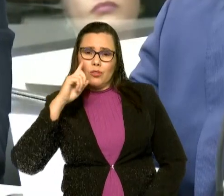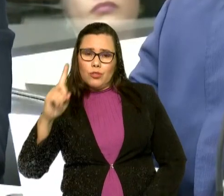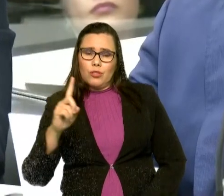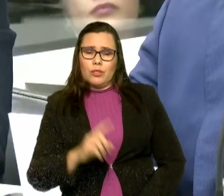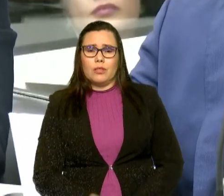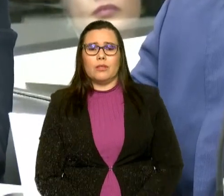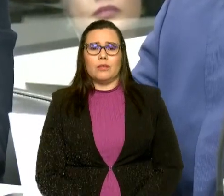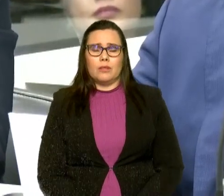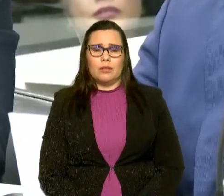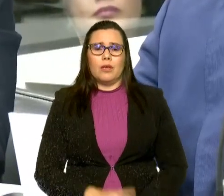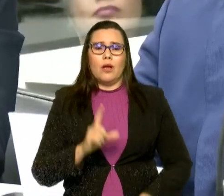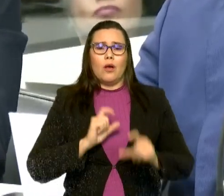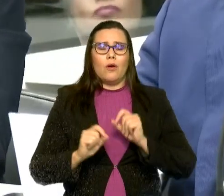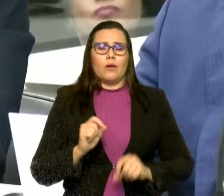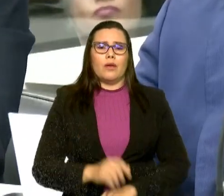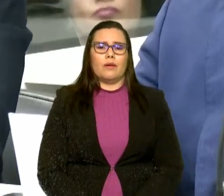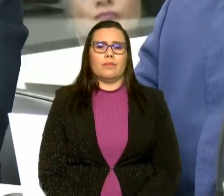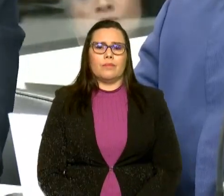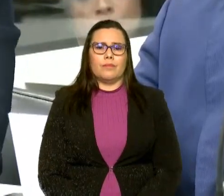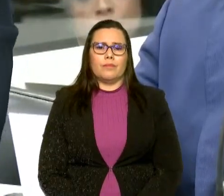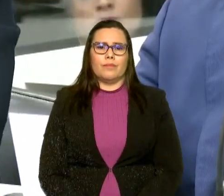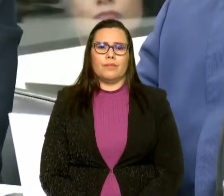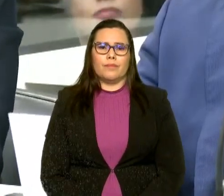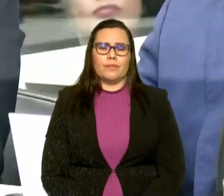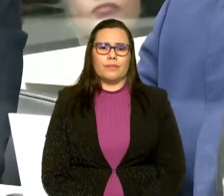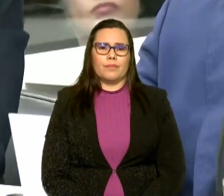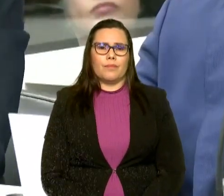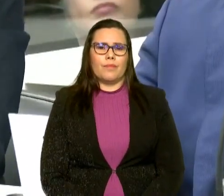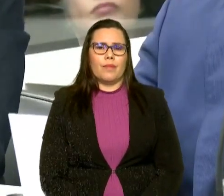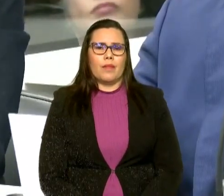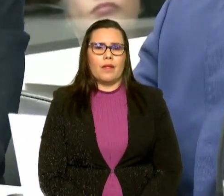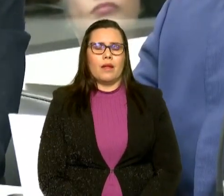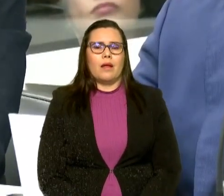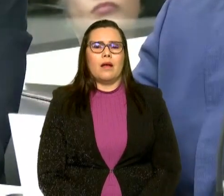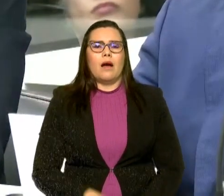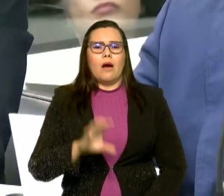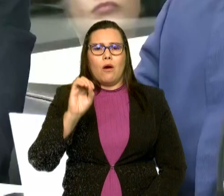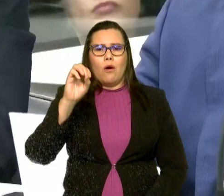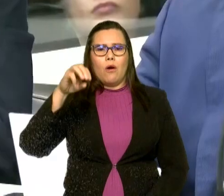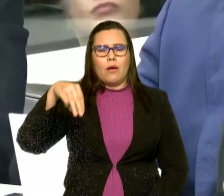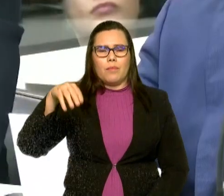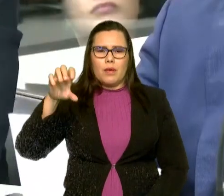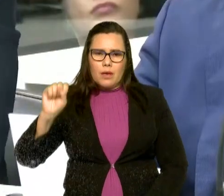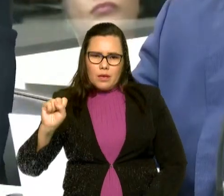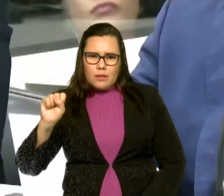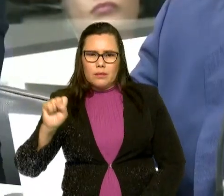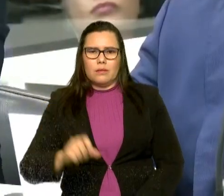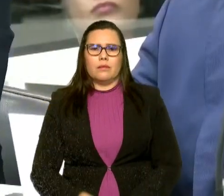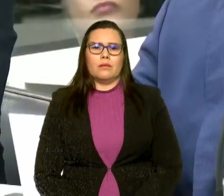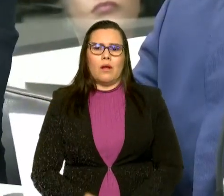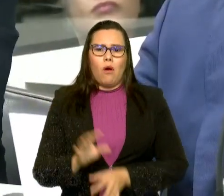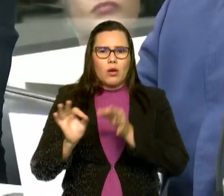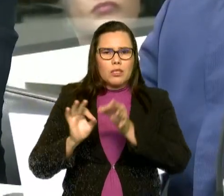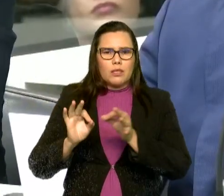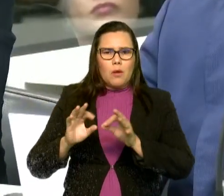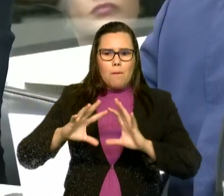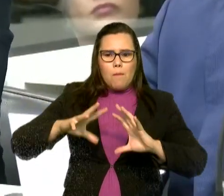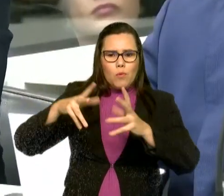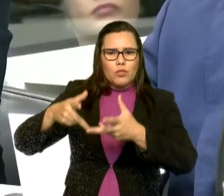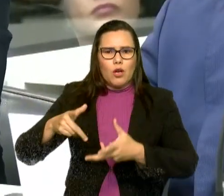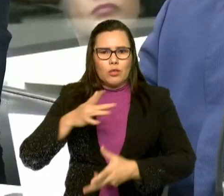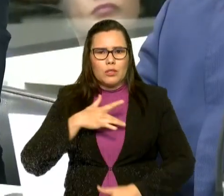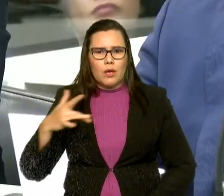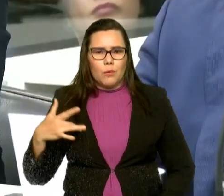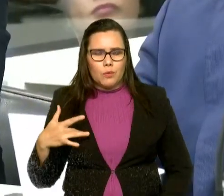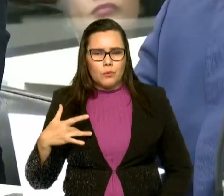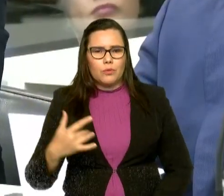declarava a emergência global de Covid-19. Hoje, 1.150 dias